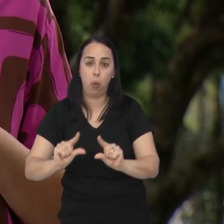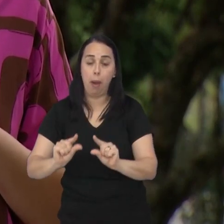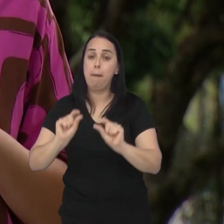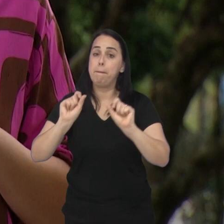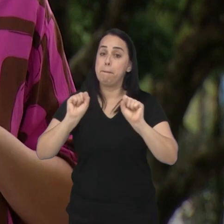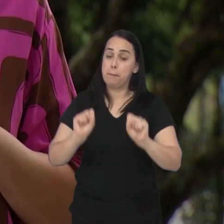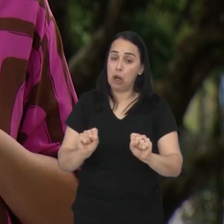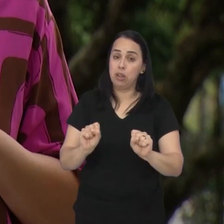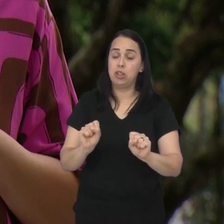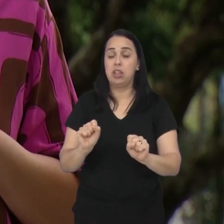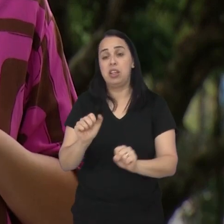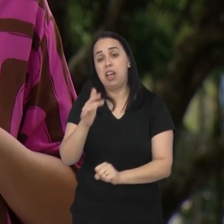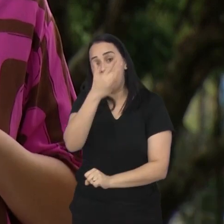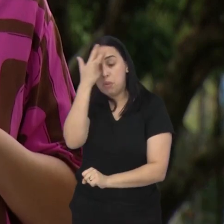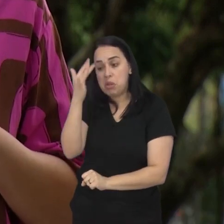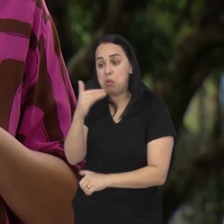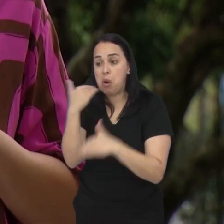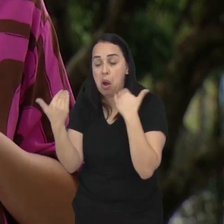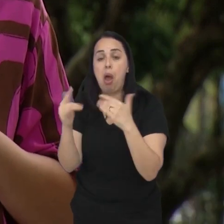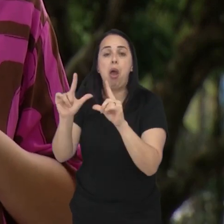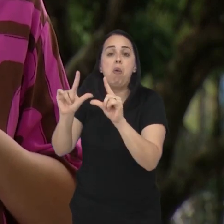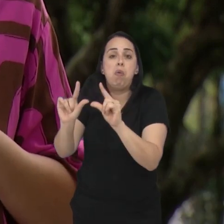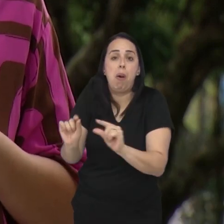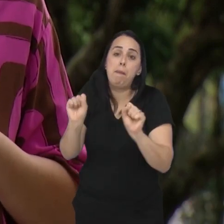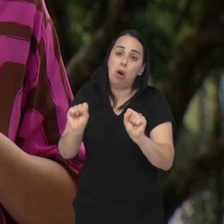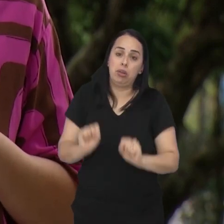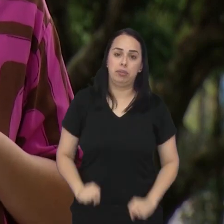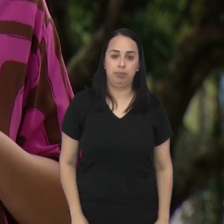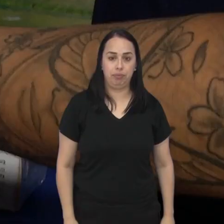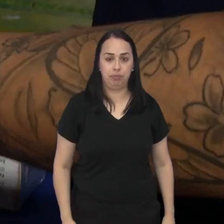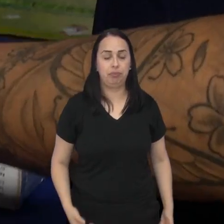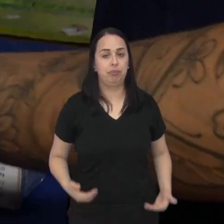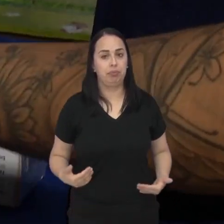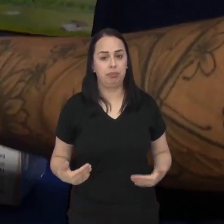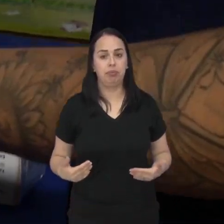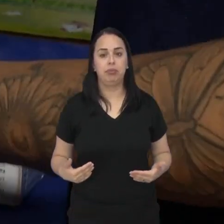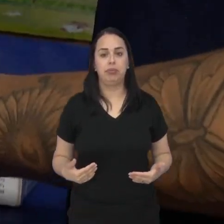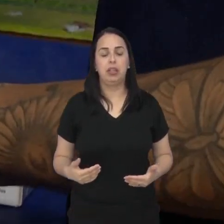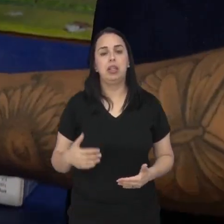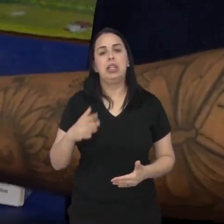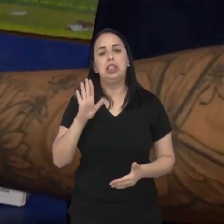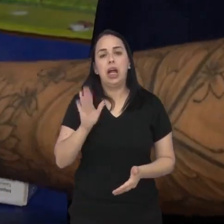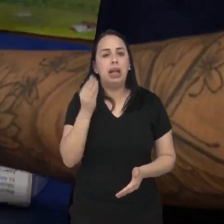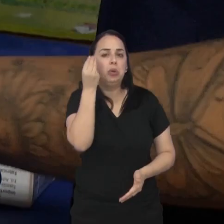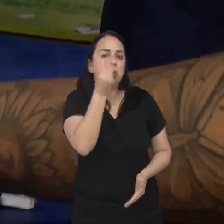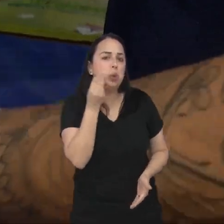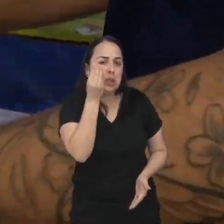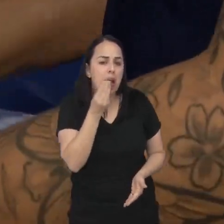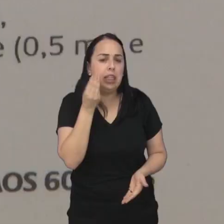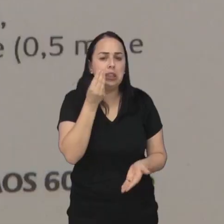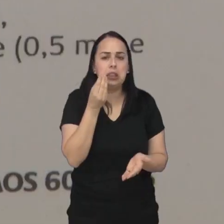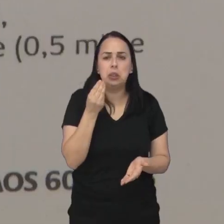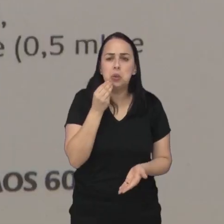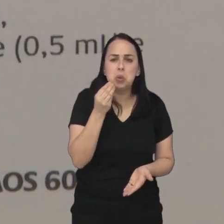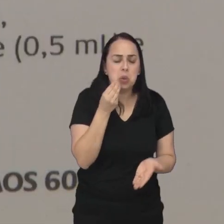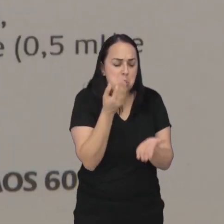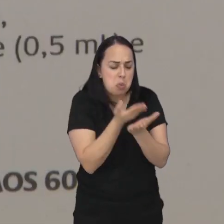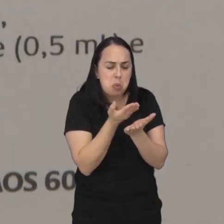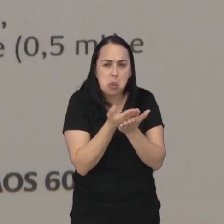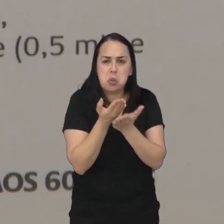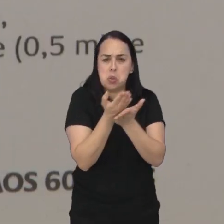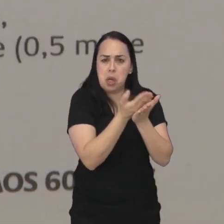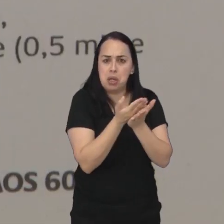de notificação e de mortes podem ser reduzidas no país. Ao longo dos ensaios clínicos, a vacina contra a